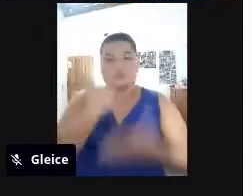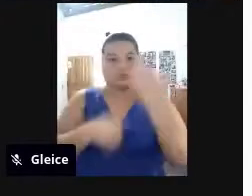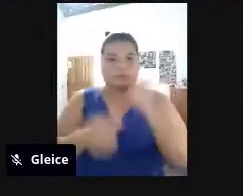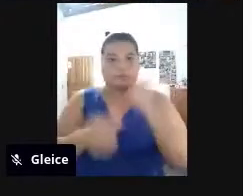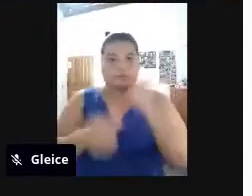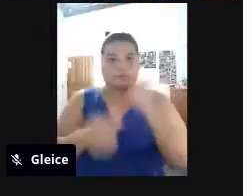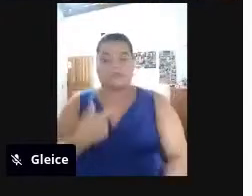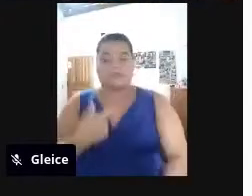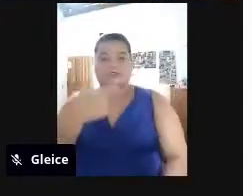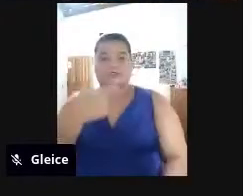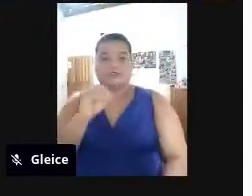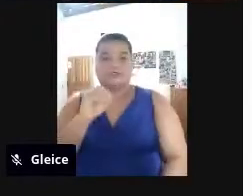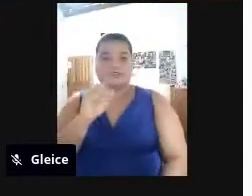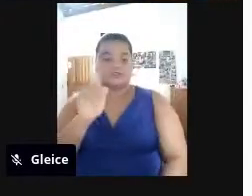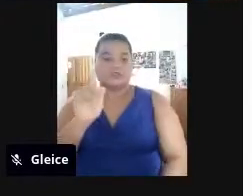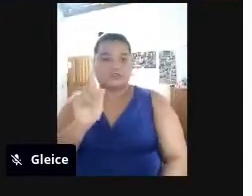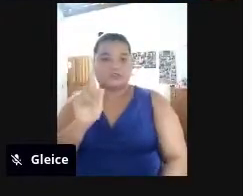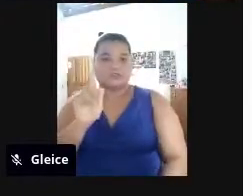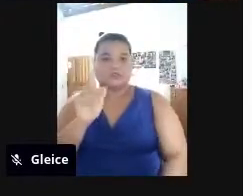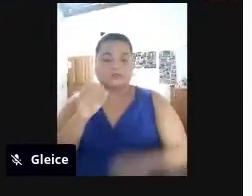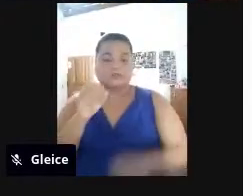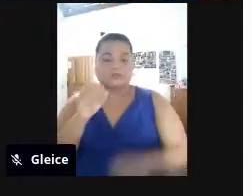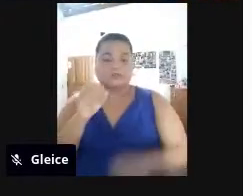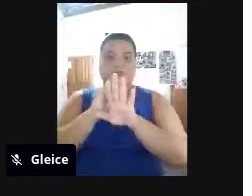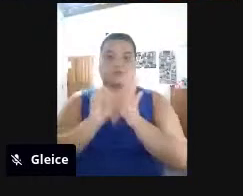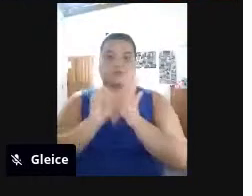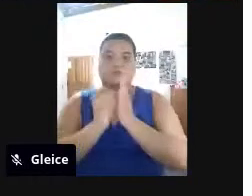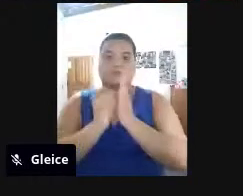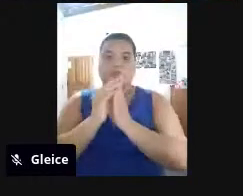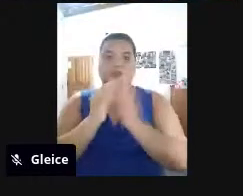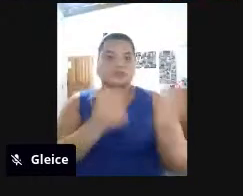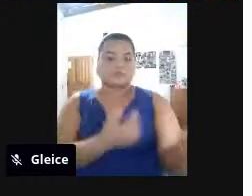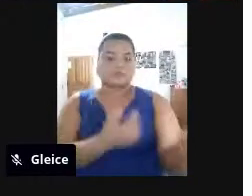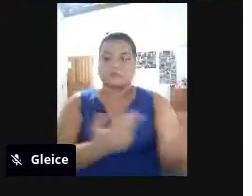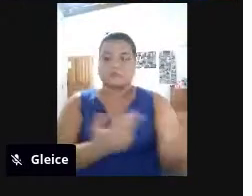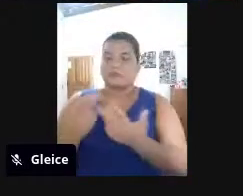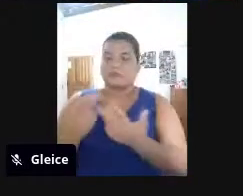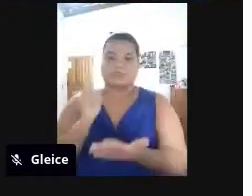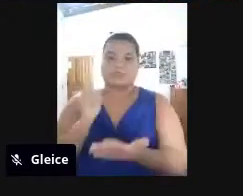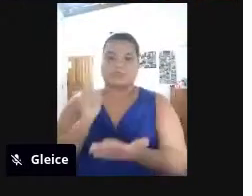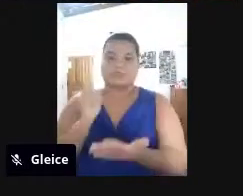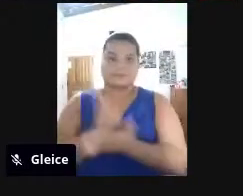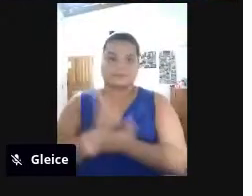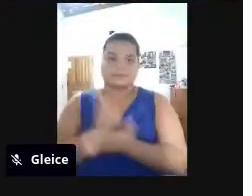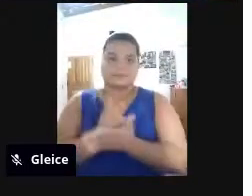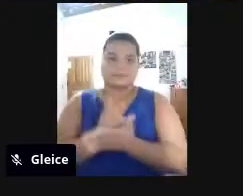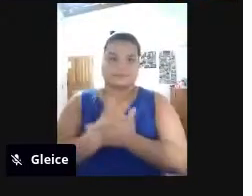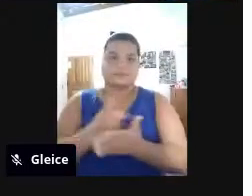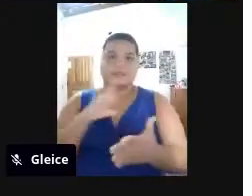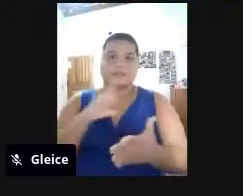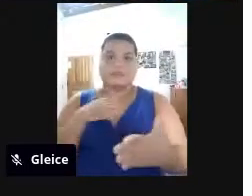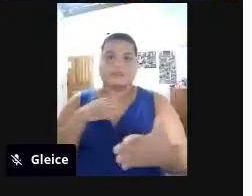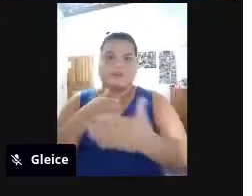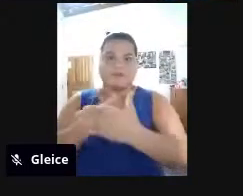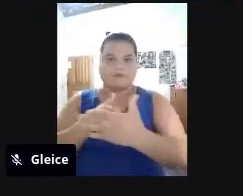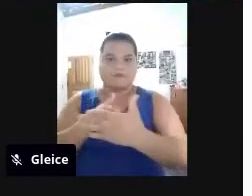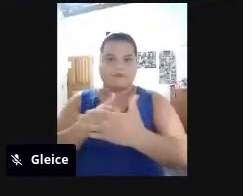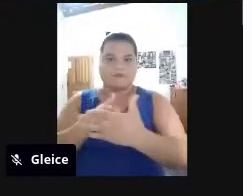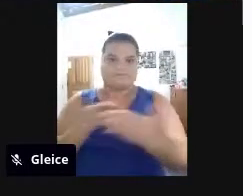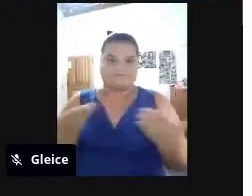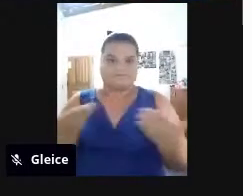por refeição, a resposta é a mesma. Ou seja, temos um limite de quantidade de proteína